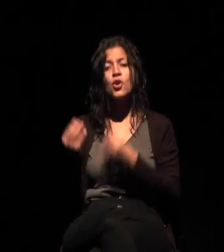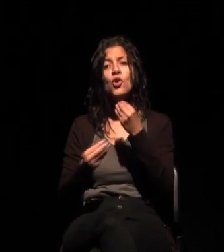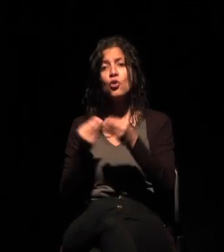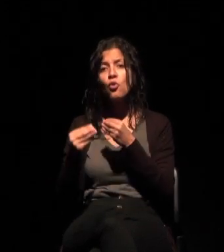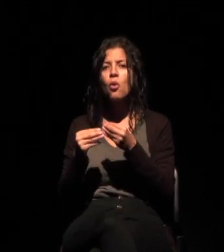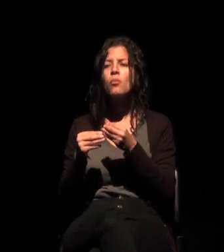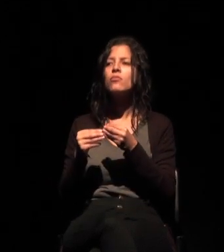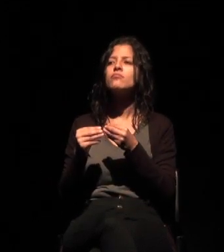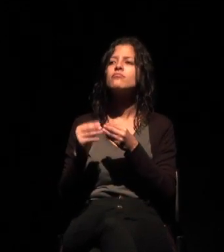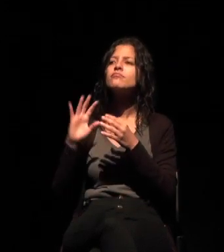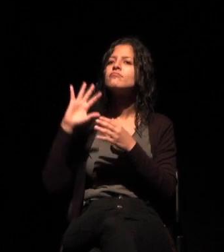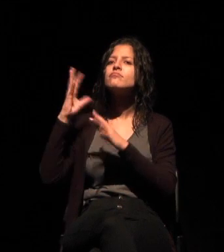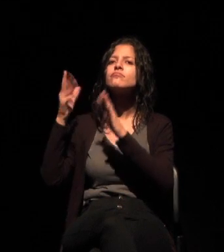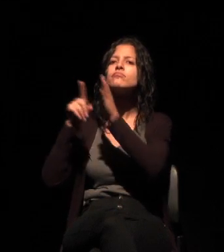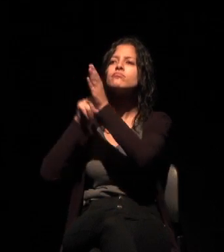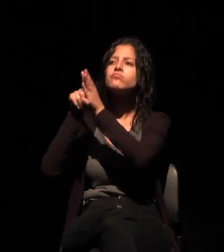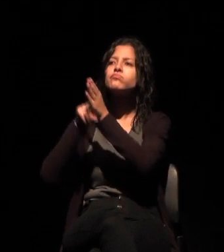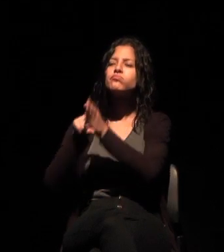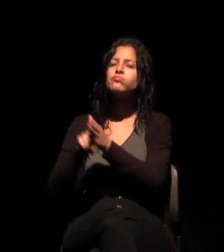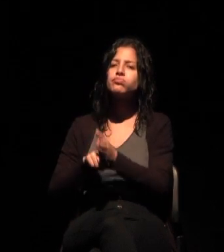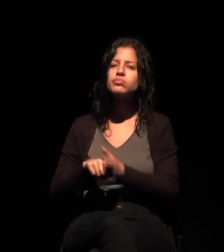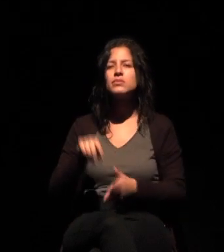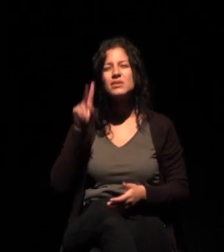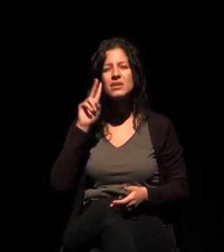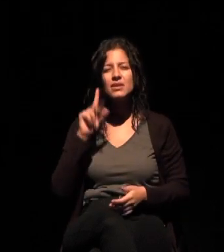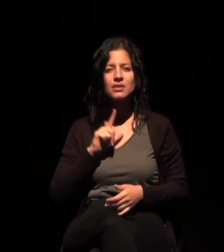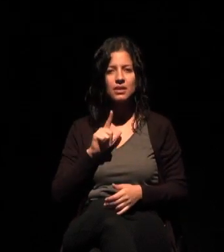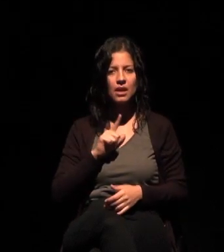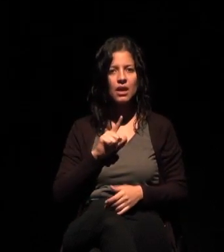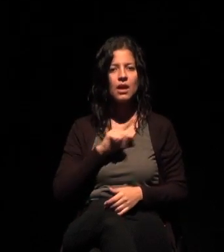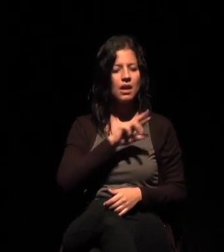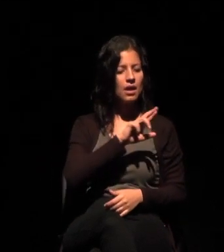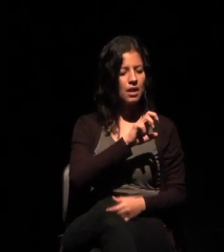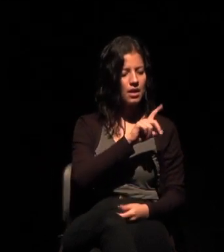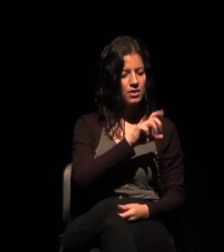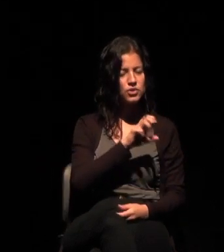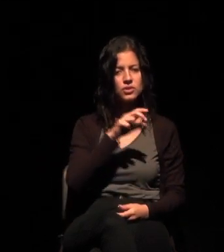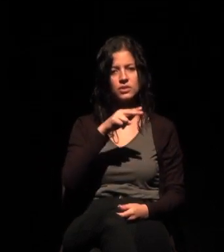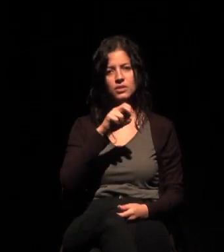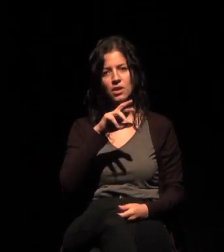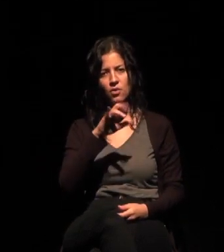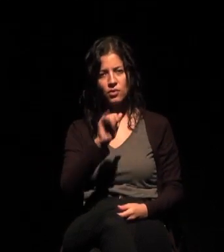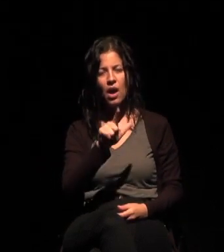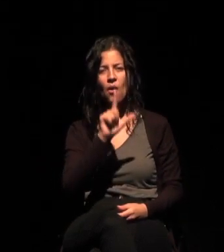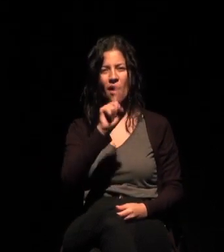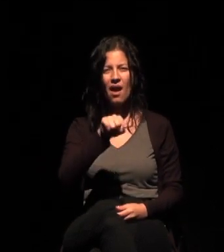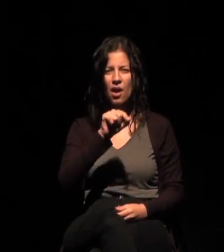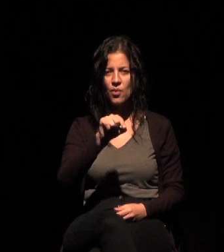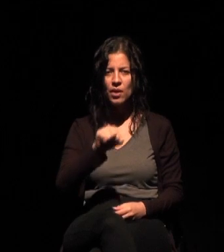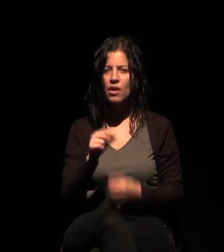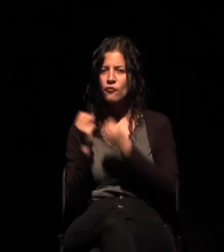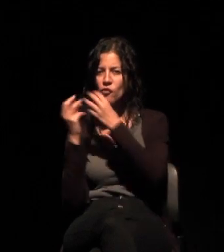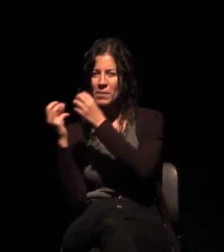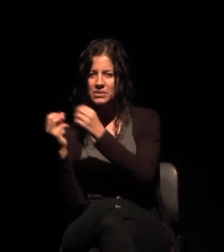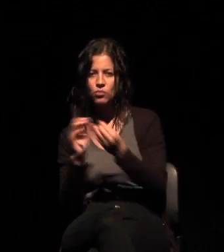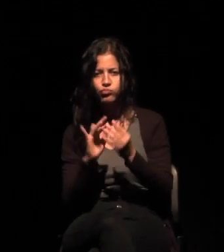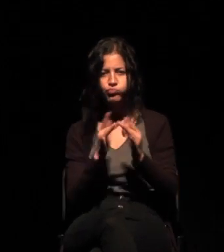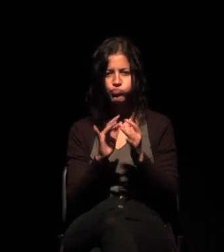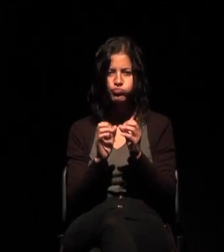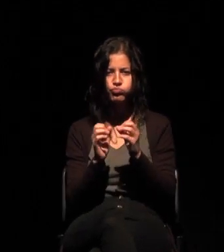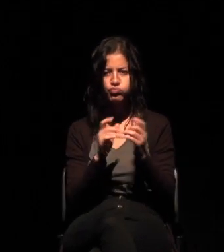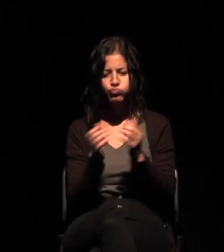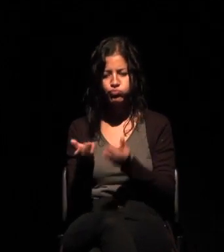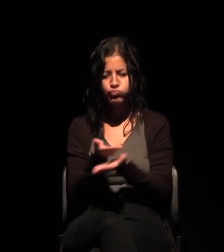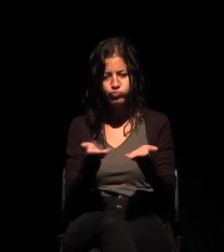descoberta de fatos em bases são baseados em redes neurais e vocês podem acreditar que não consegue entender por que que falou que isso é